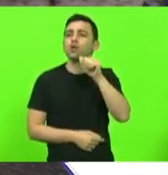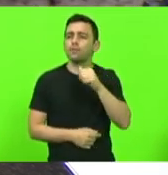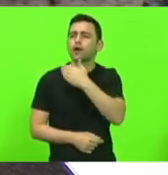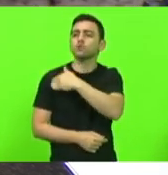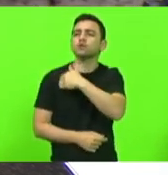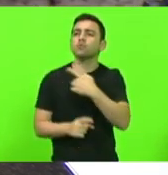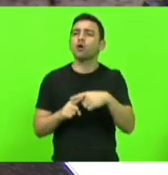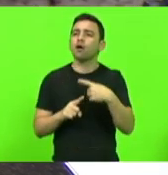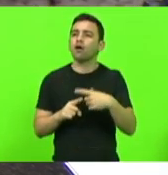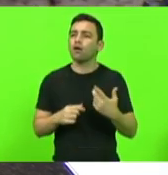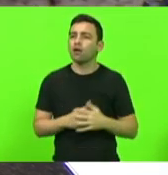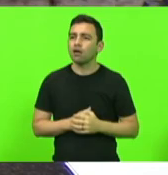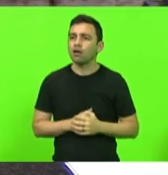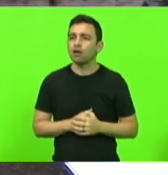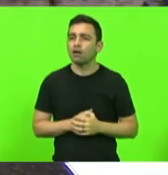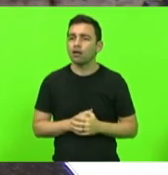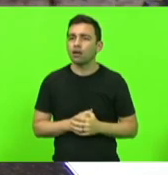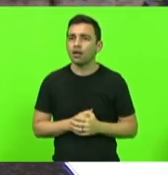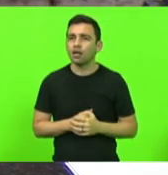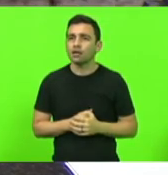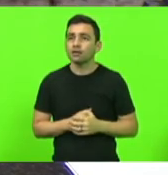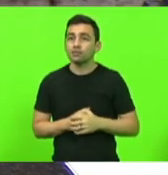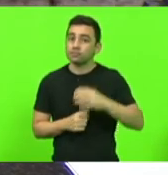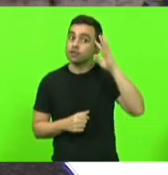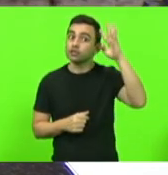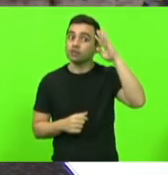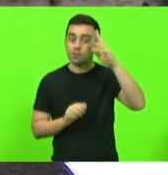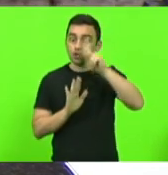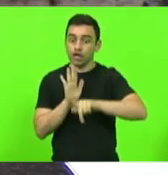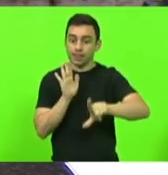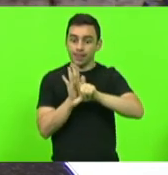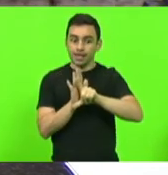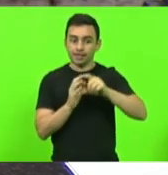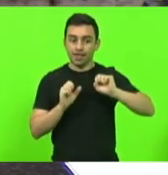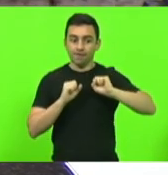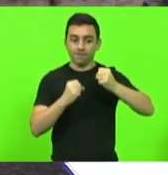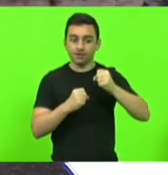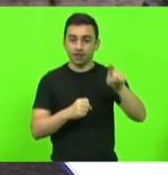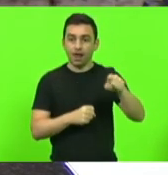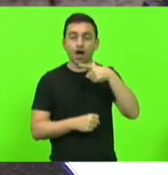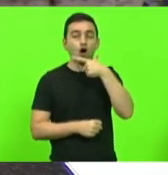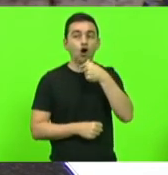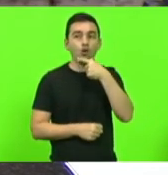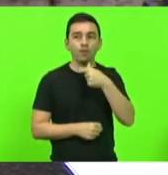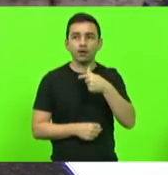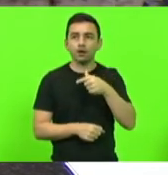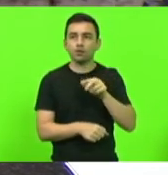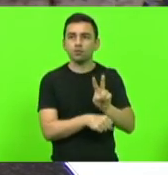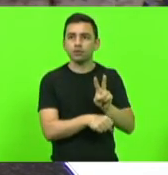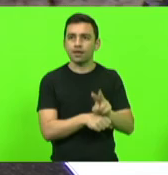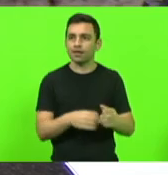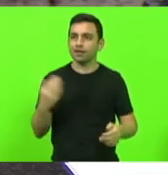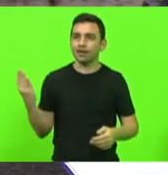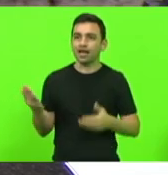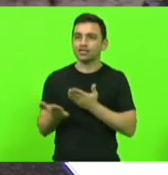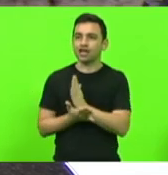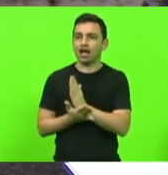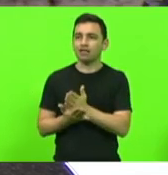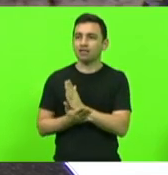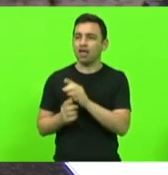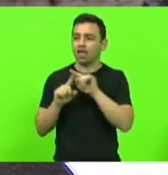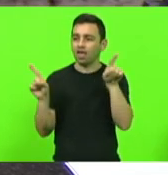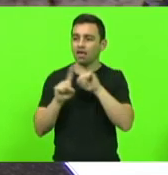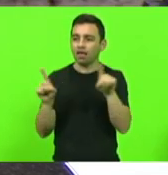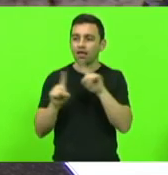nós fazemos aqui um projeto de lei em defesa do homem? Imagina o barulho, essas chatas aí iam reclamar, porque